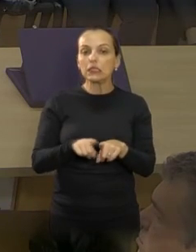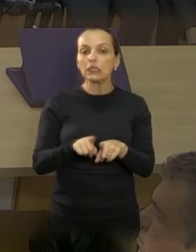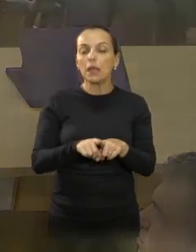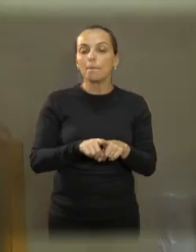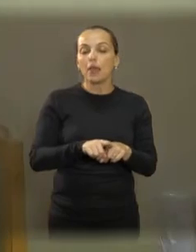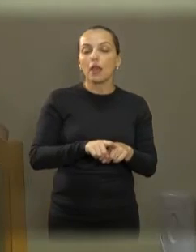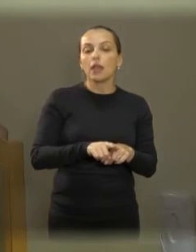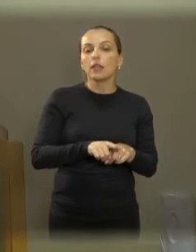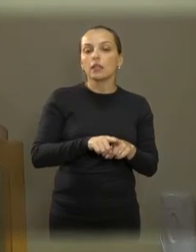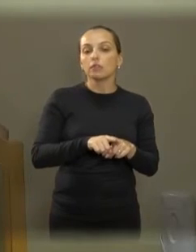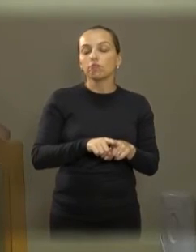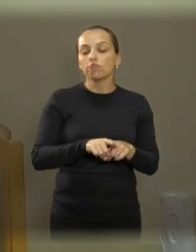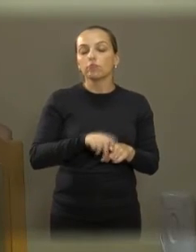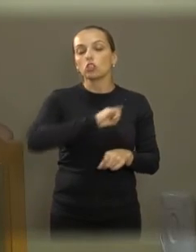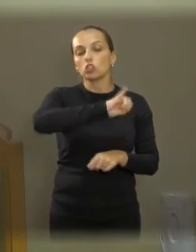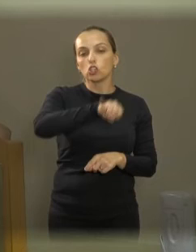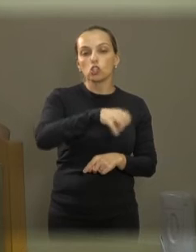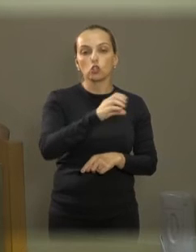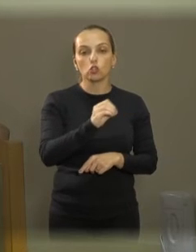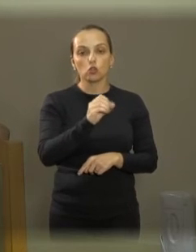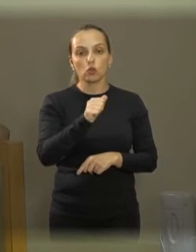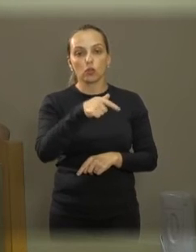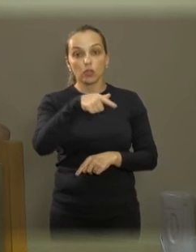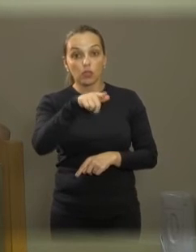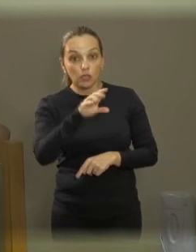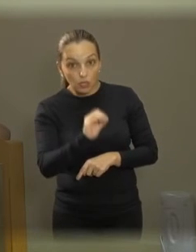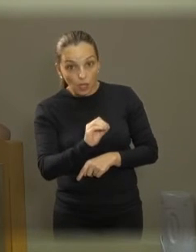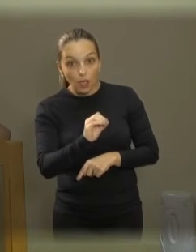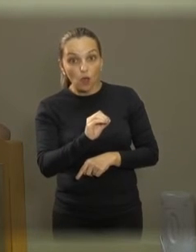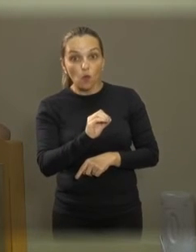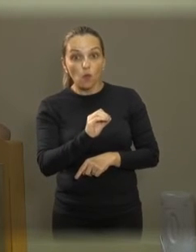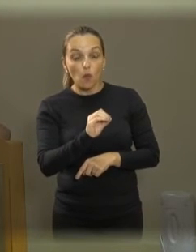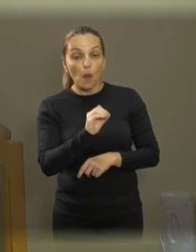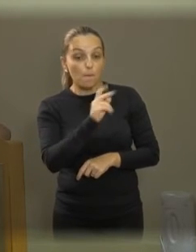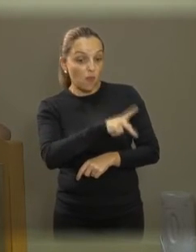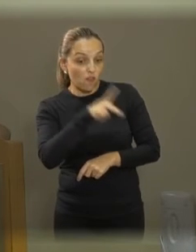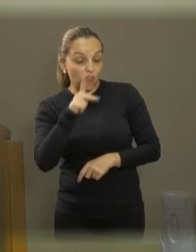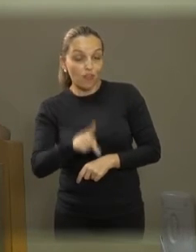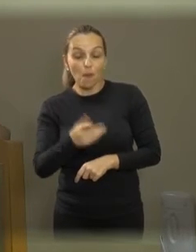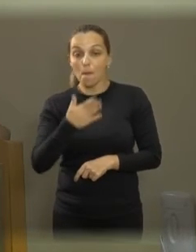João Aristeu. Foi meu professor.